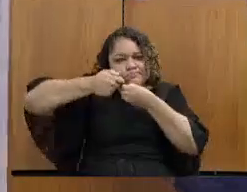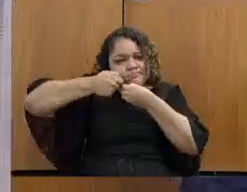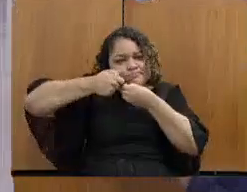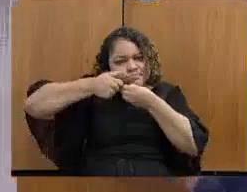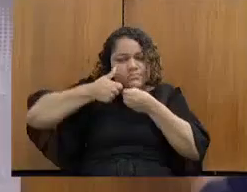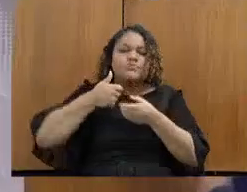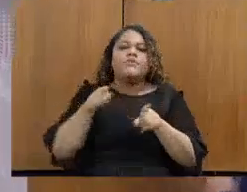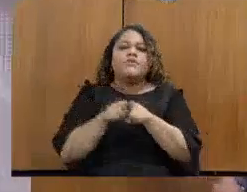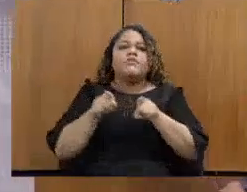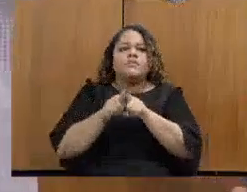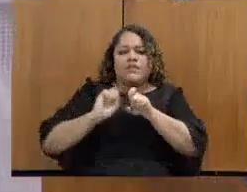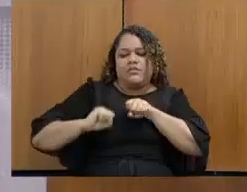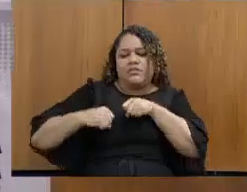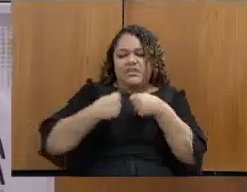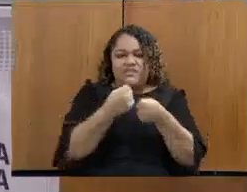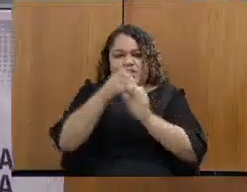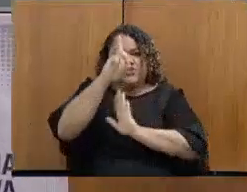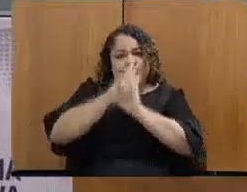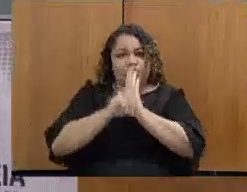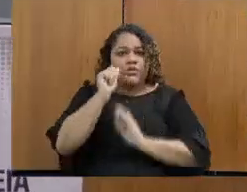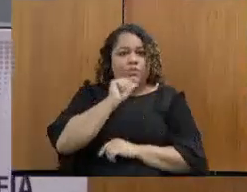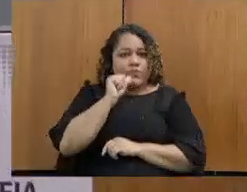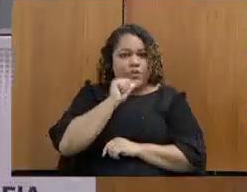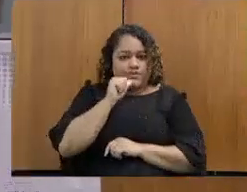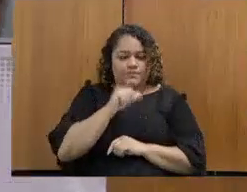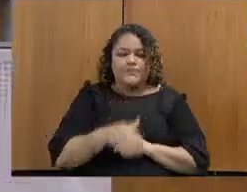informa que estão presentes os deputados